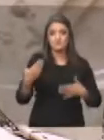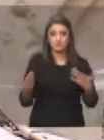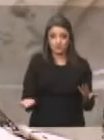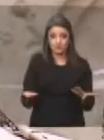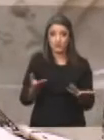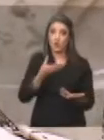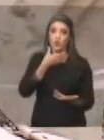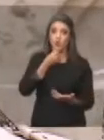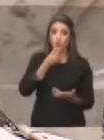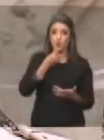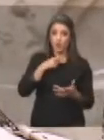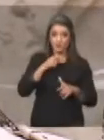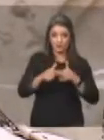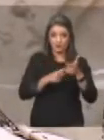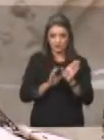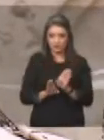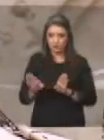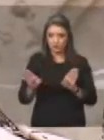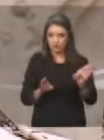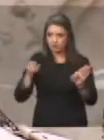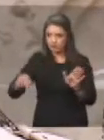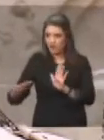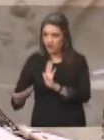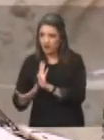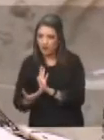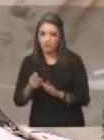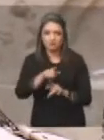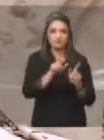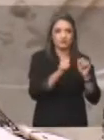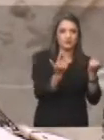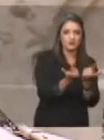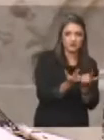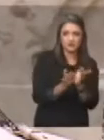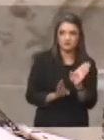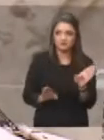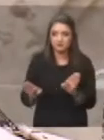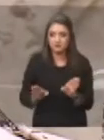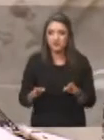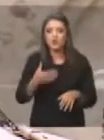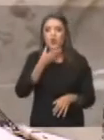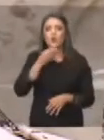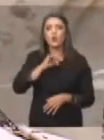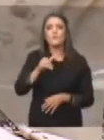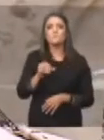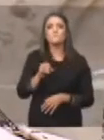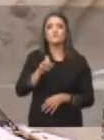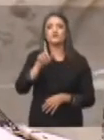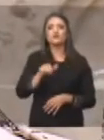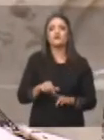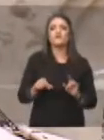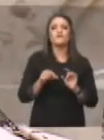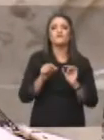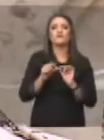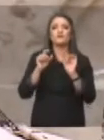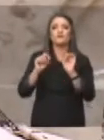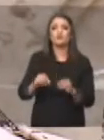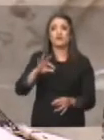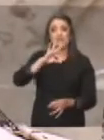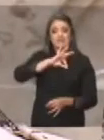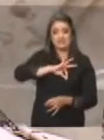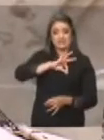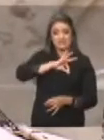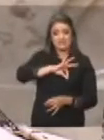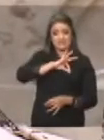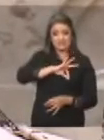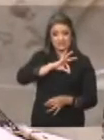cargos concomitantemente, foi apurado que José Francisco retirou praticamente a integralidade de suas remunerações